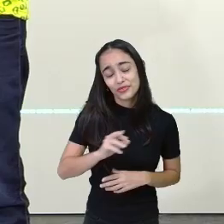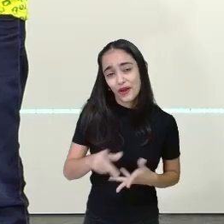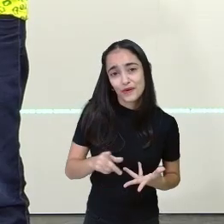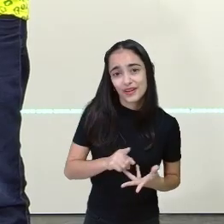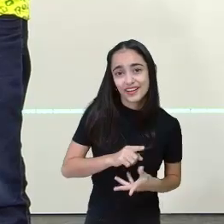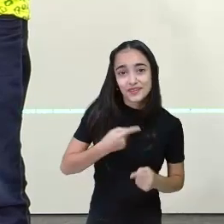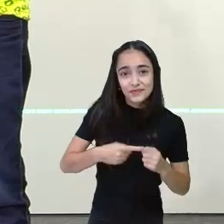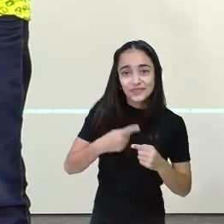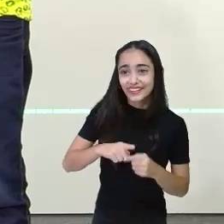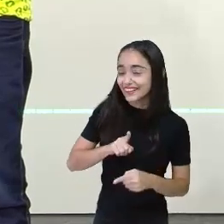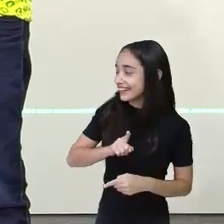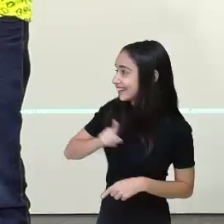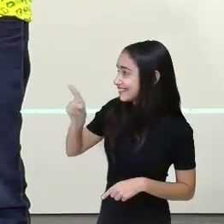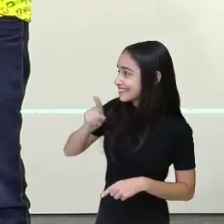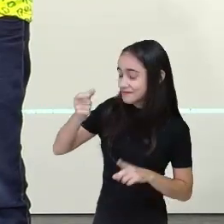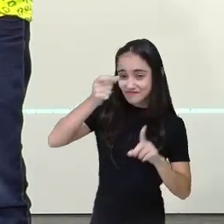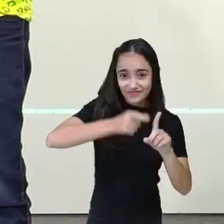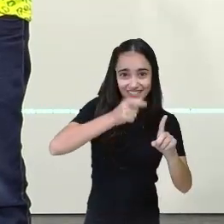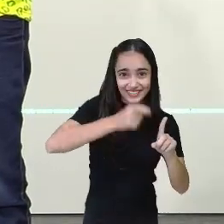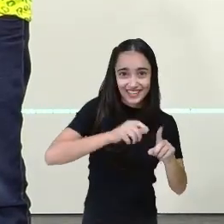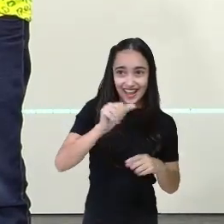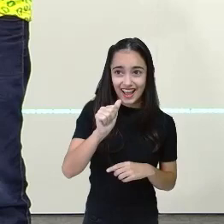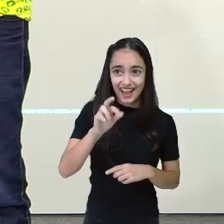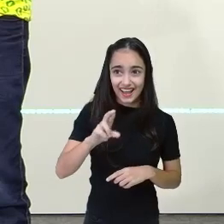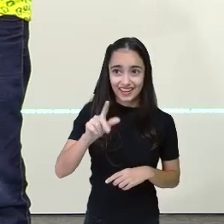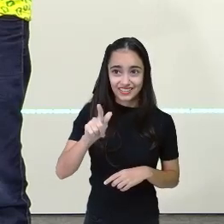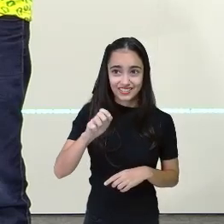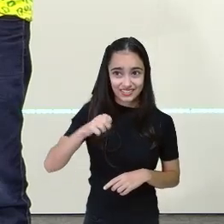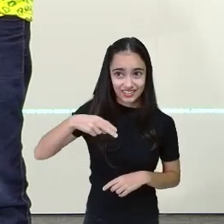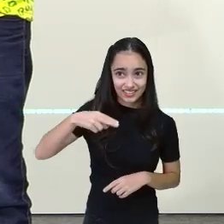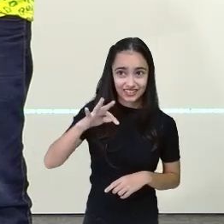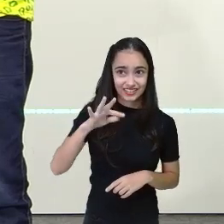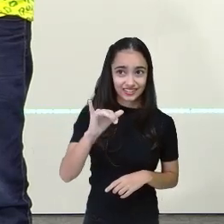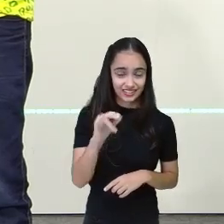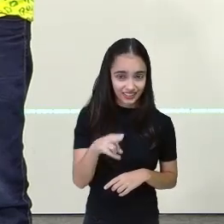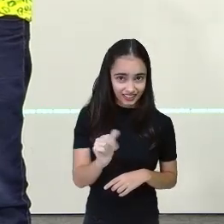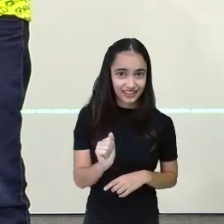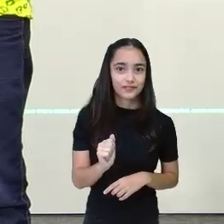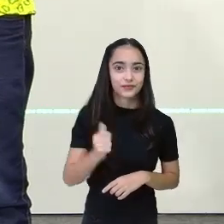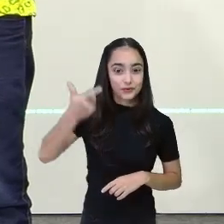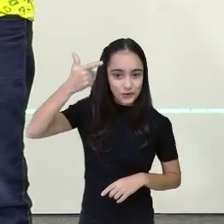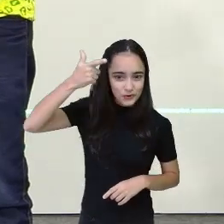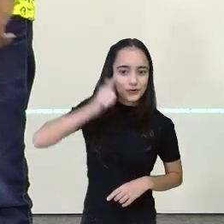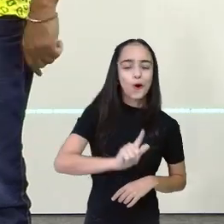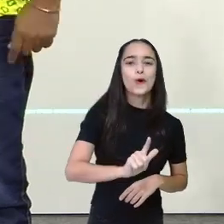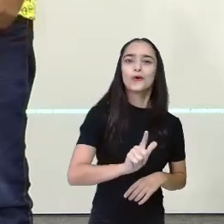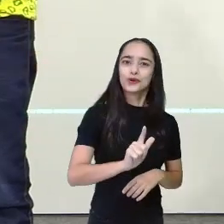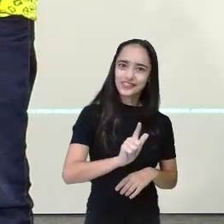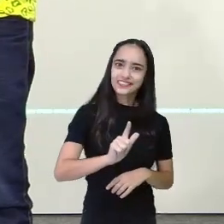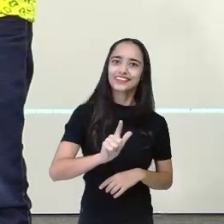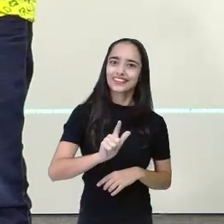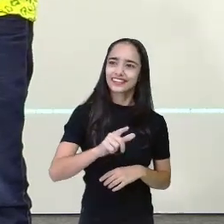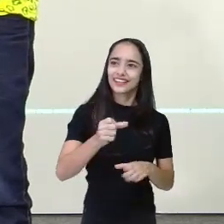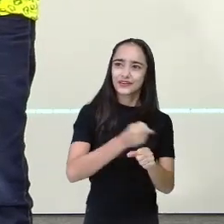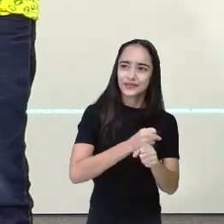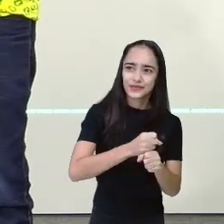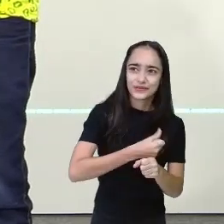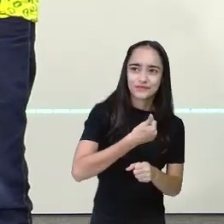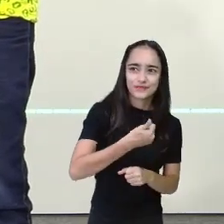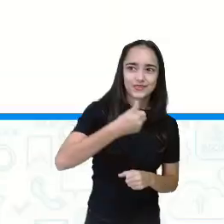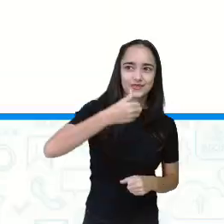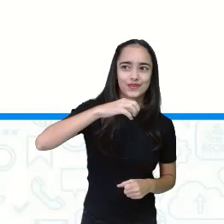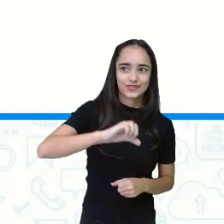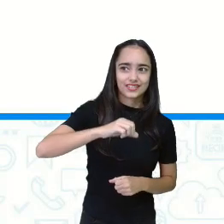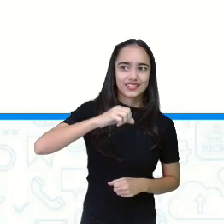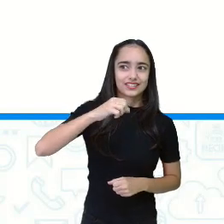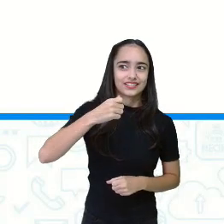mascote é argentino, a Argentina foi campeã. Foi o primeiro campeonato aí da Argentina, que aí só veio ser campeã em 1986.